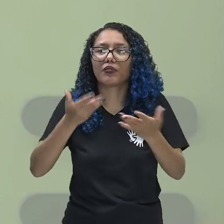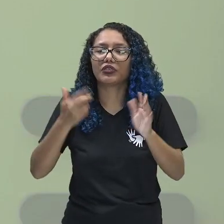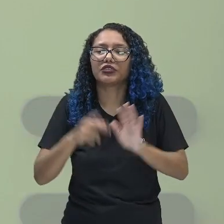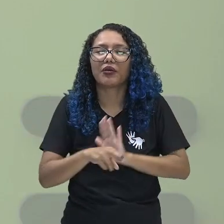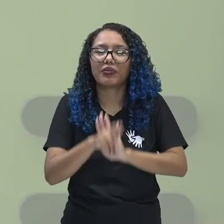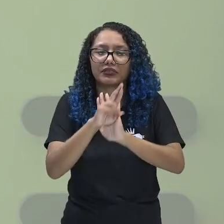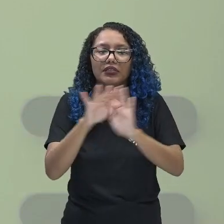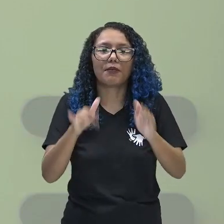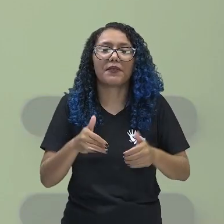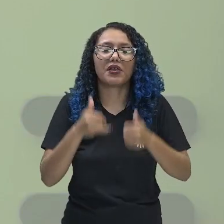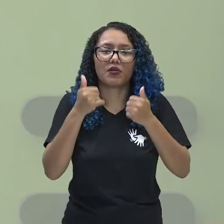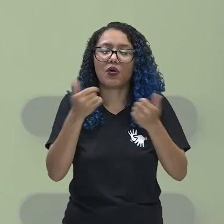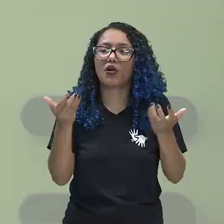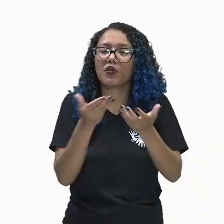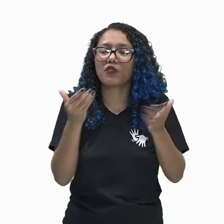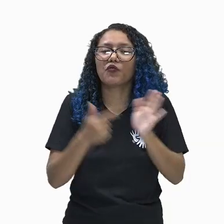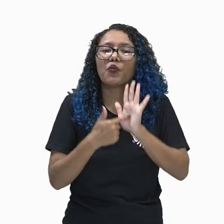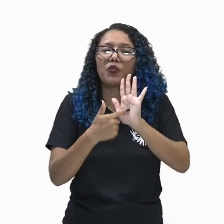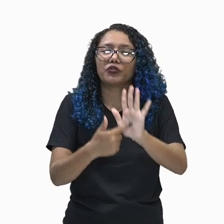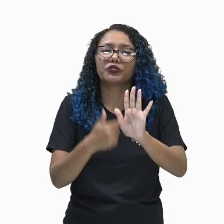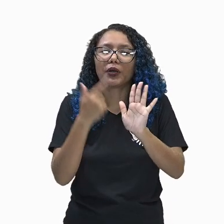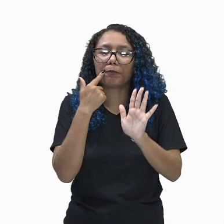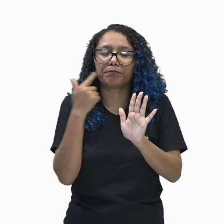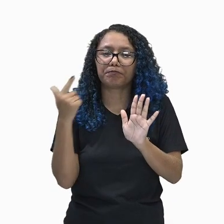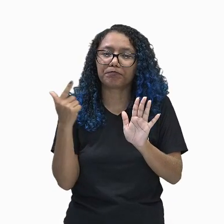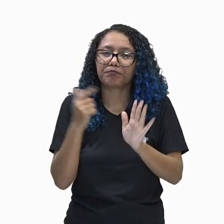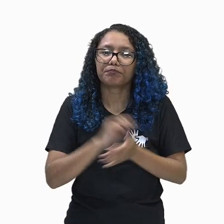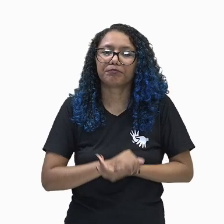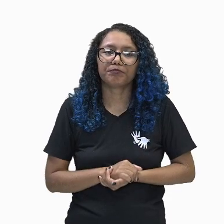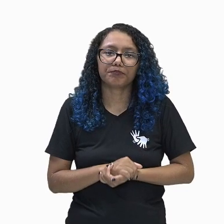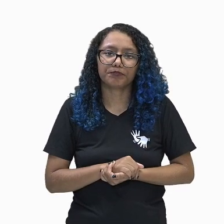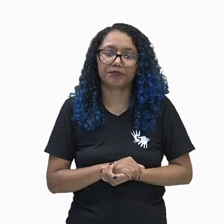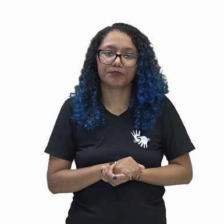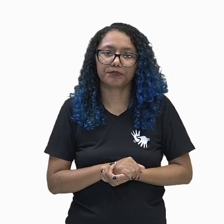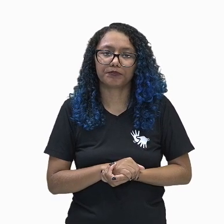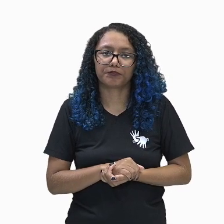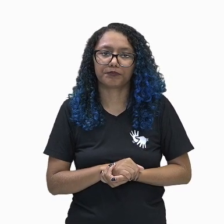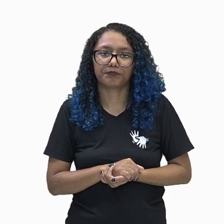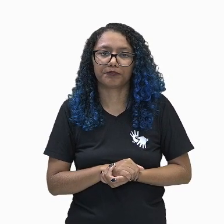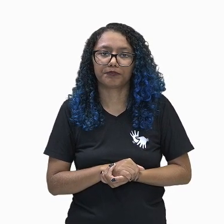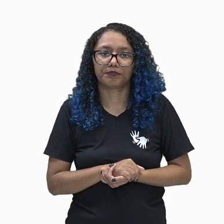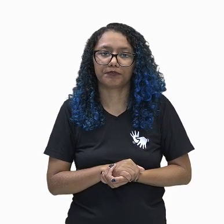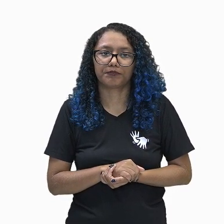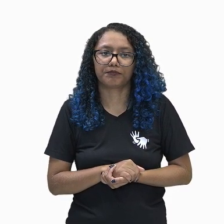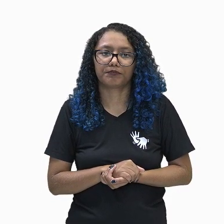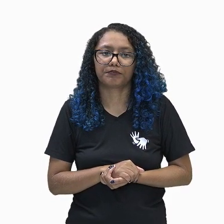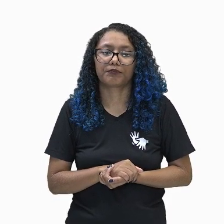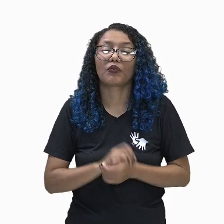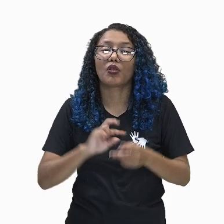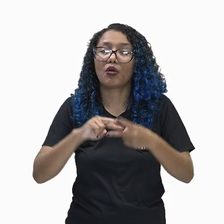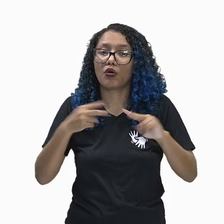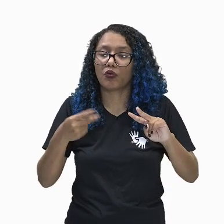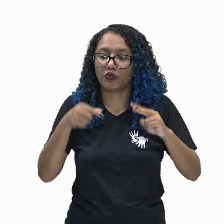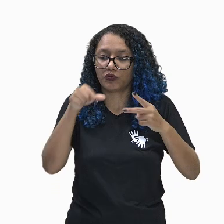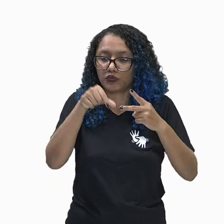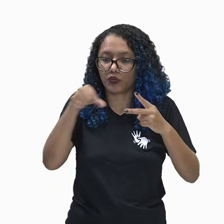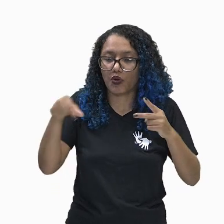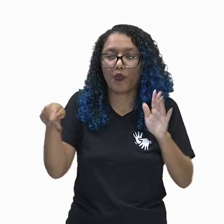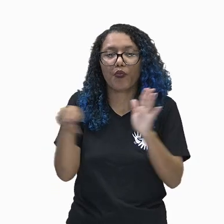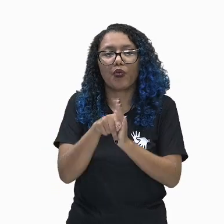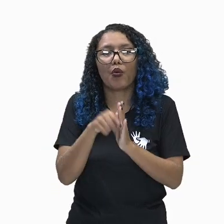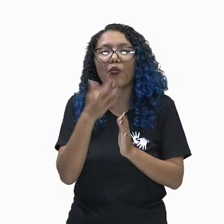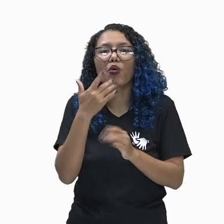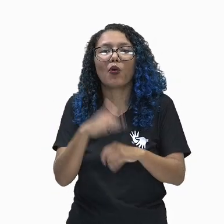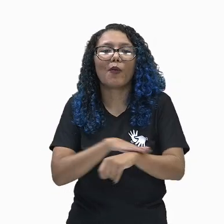exemplo, mostro para vocês aí uma situação bem interessante, que é o gene para a cor da pele. Geralmente,